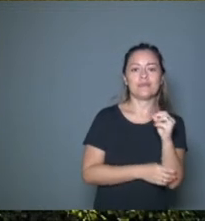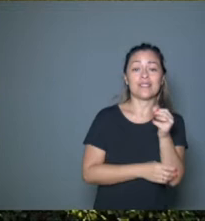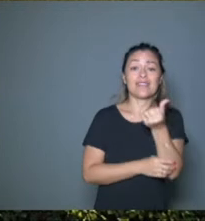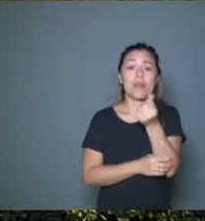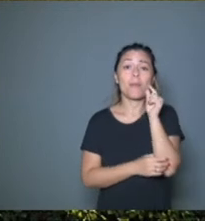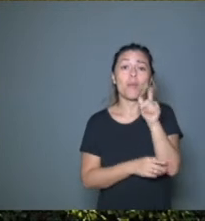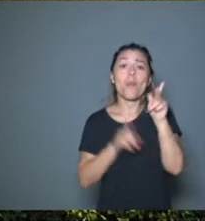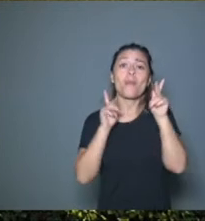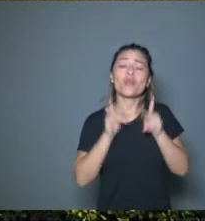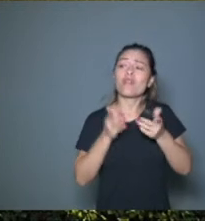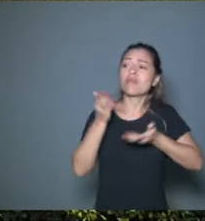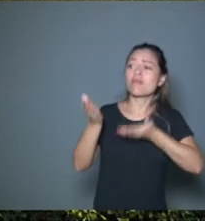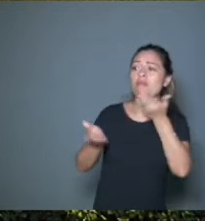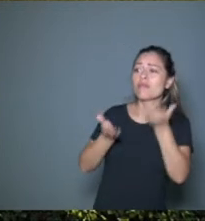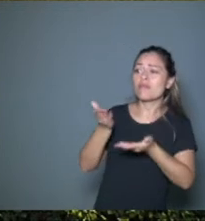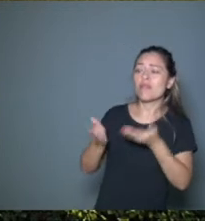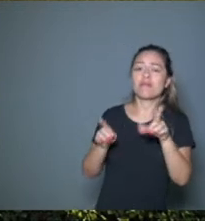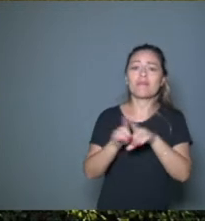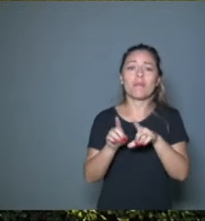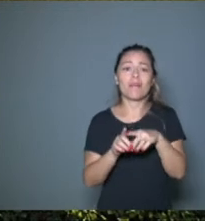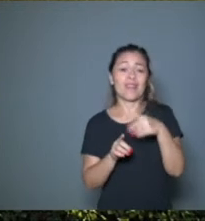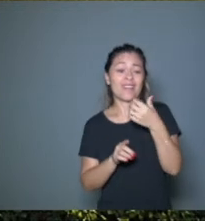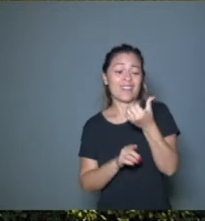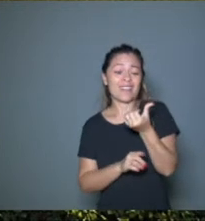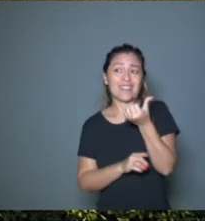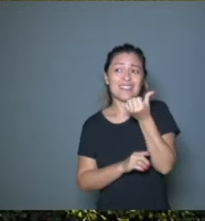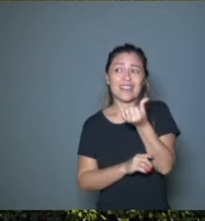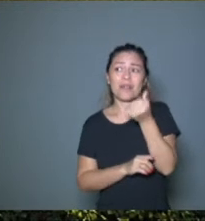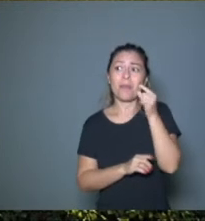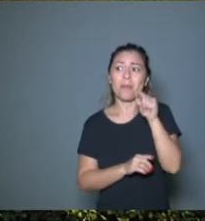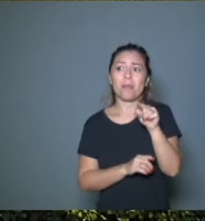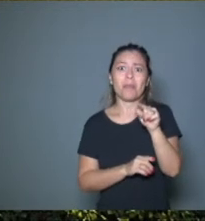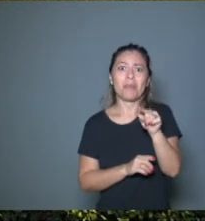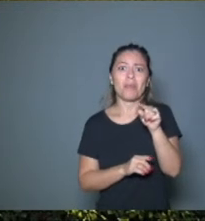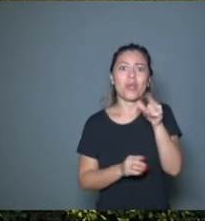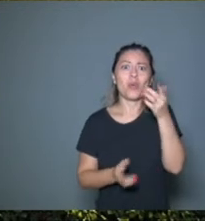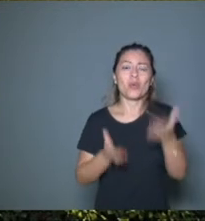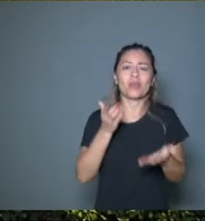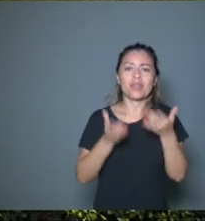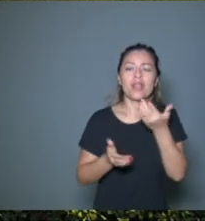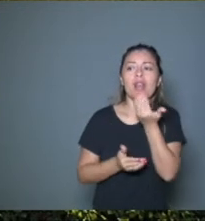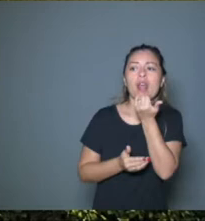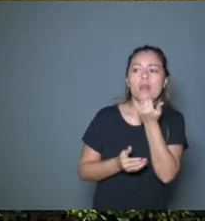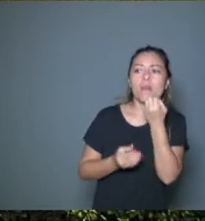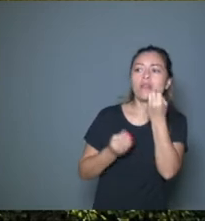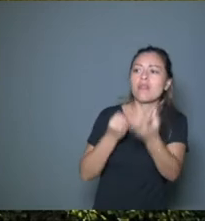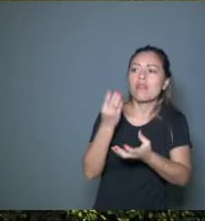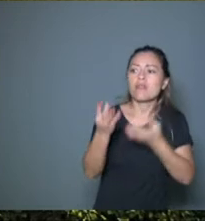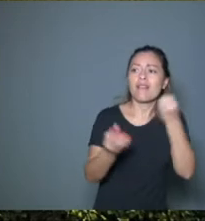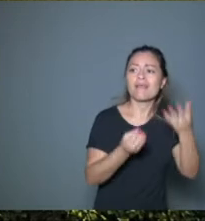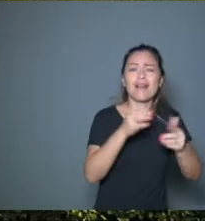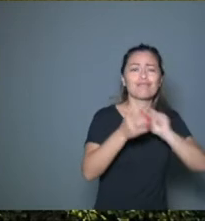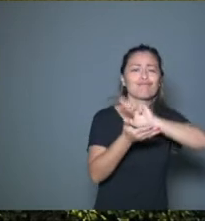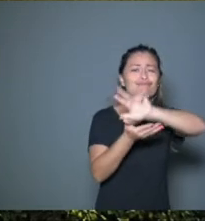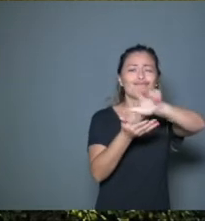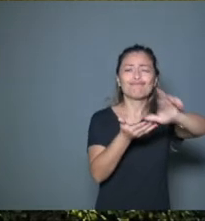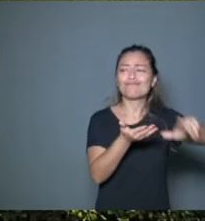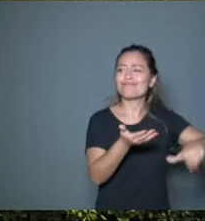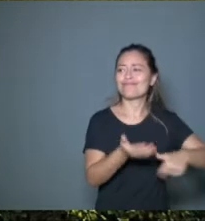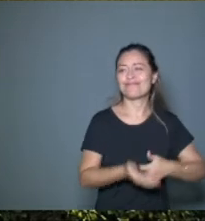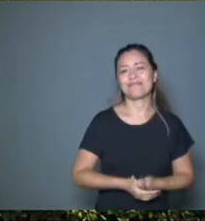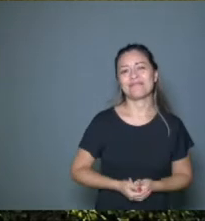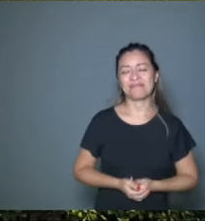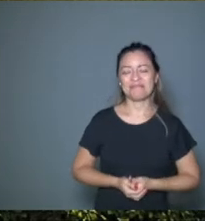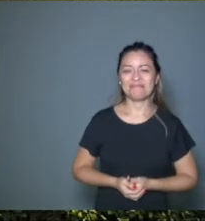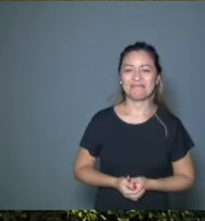pessoas, 180 toneladas de alimentos, de uma forma geral, 80 municípios. Está aqui a nossa ação nessa